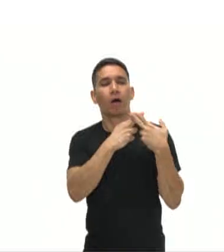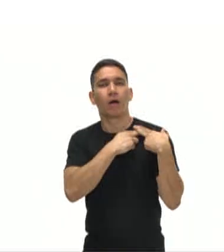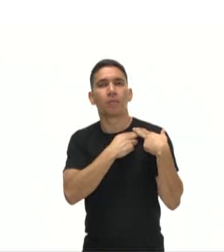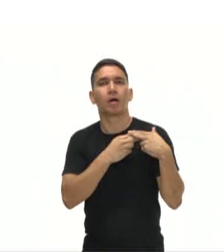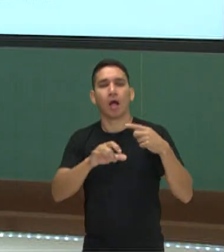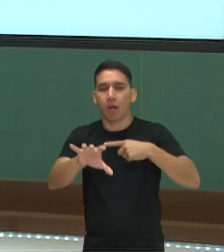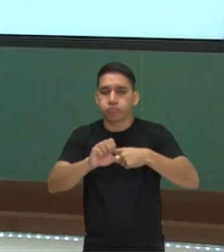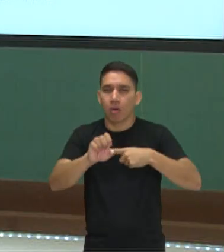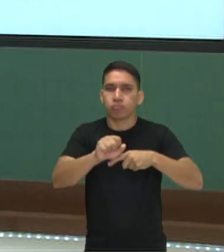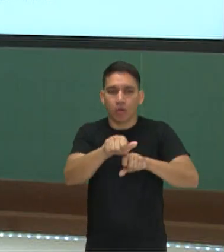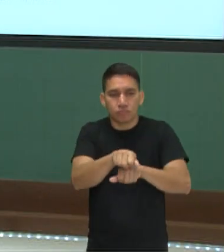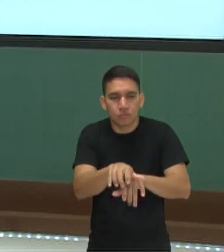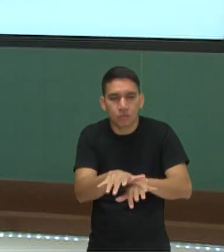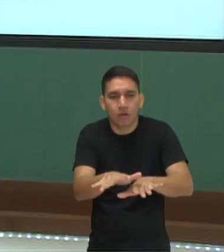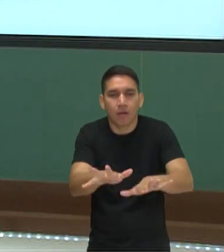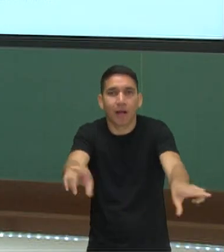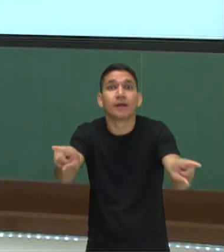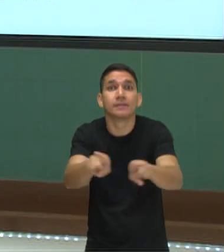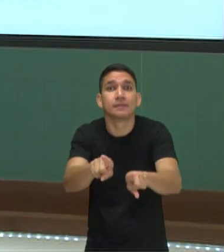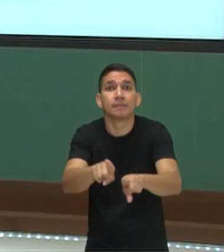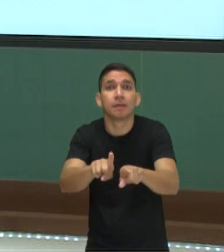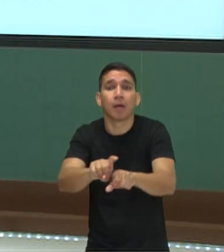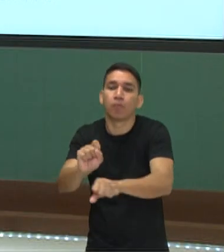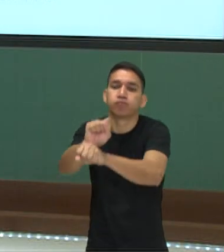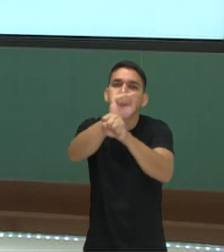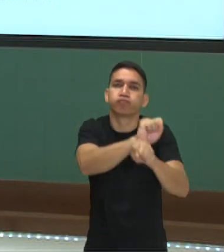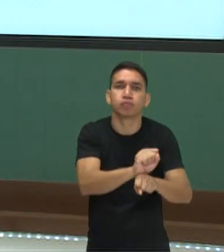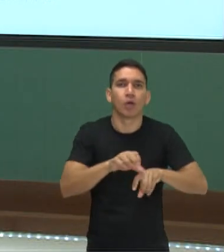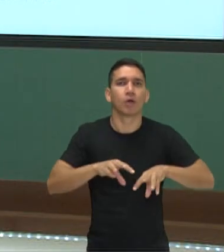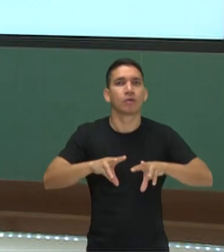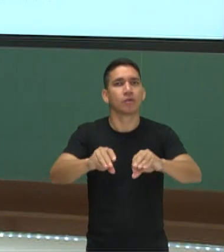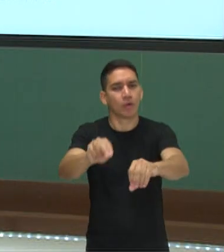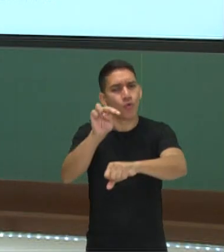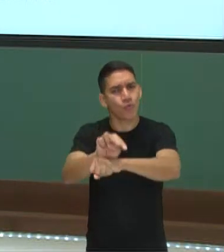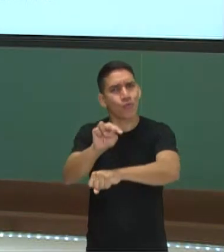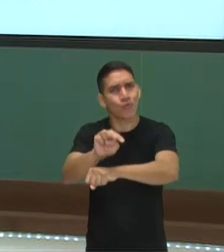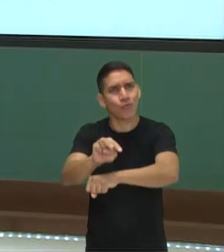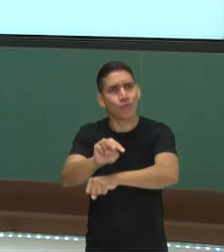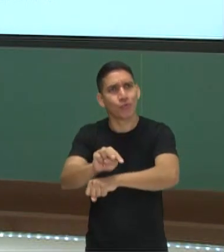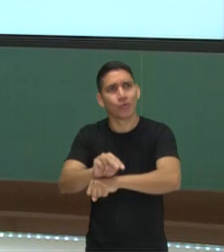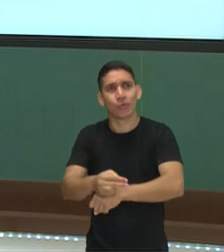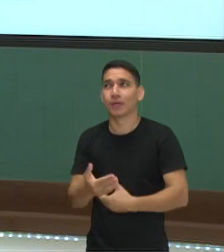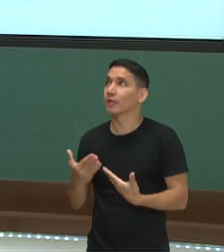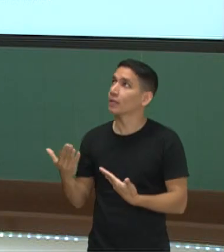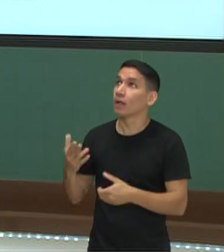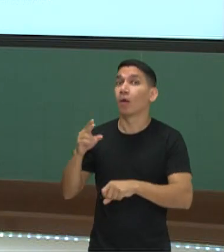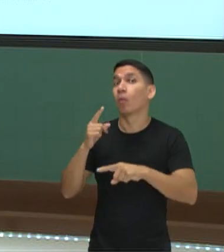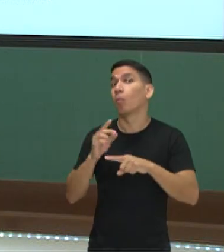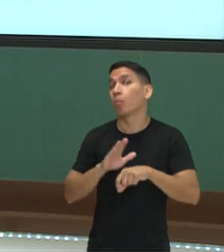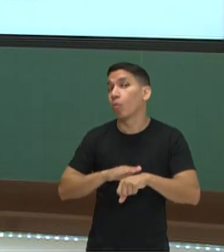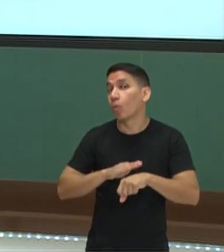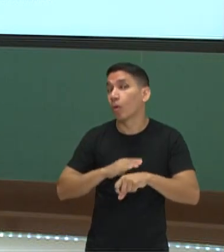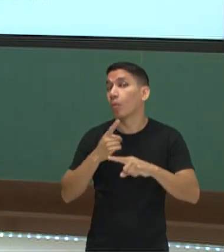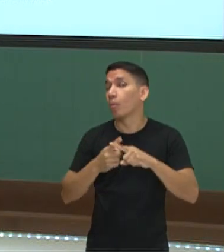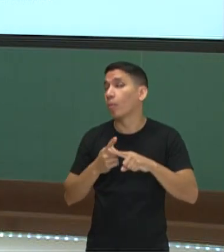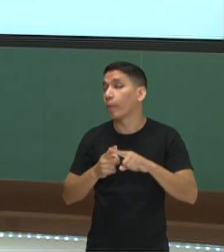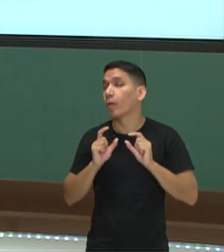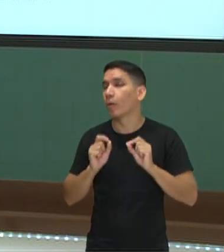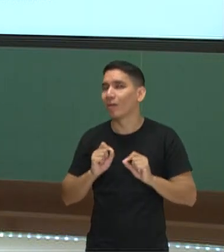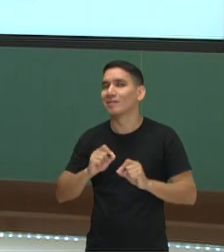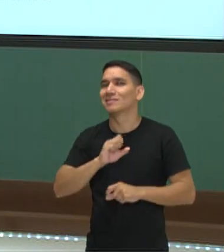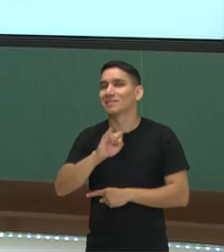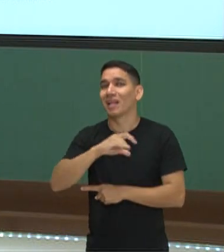proteção do solo. Olha como a vegetação é importante do solo, cuida dele. Então, quando há o desmatamento,